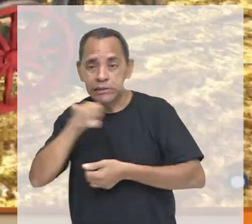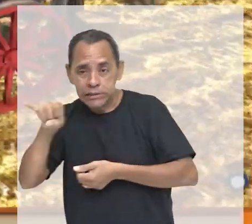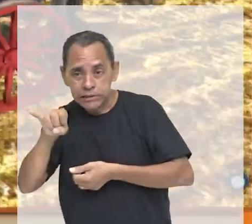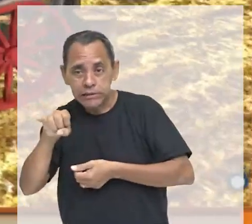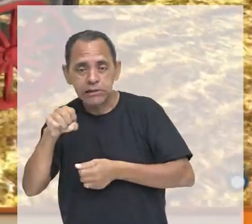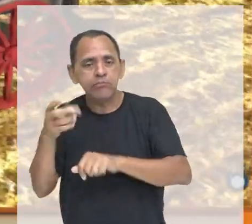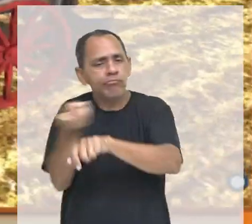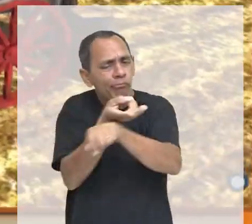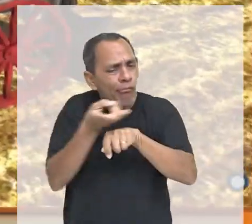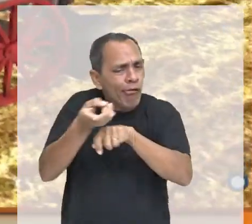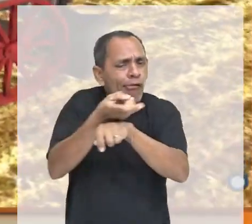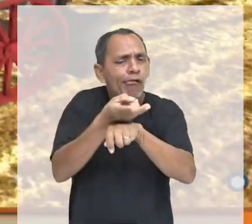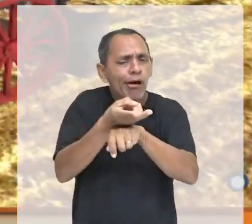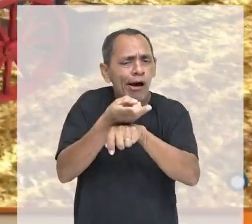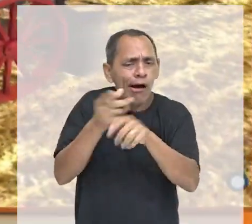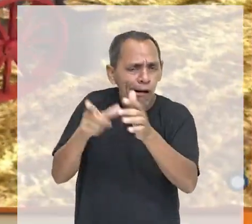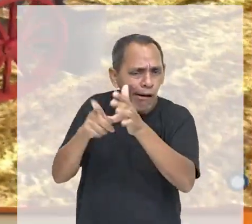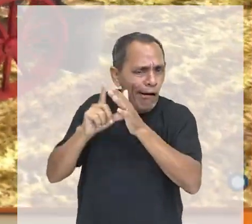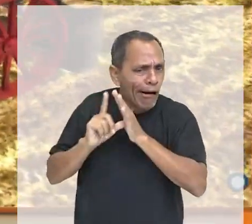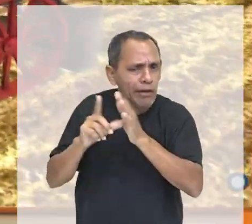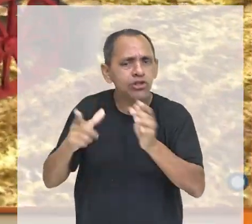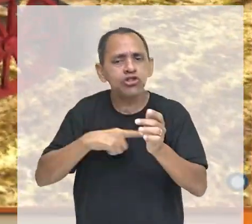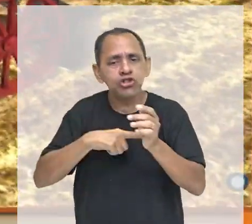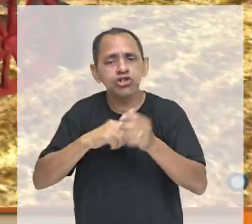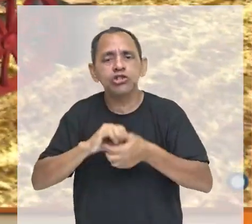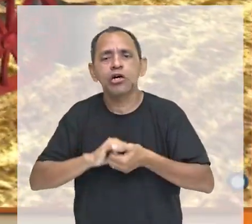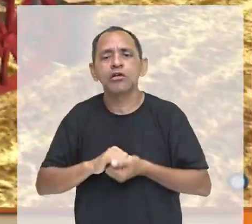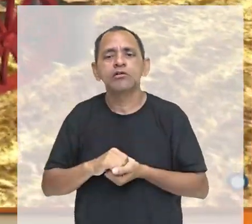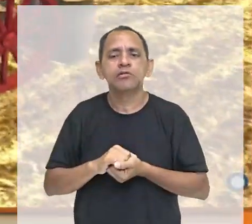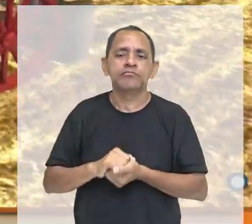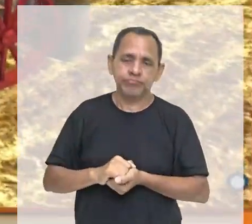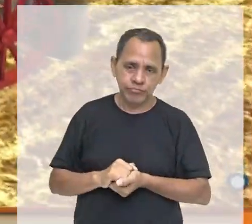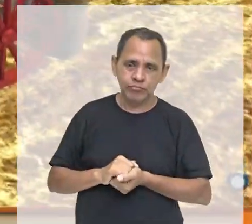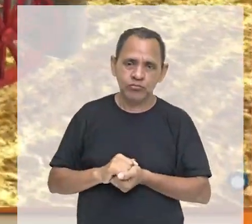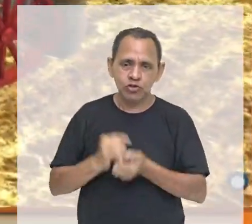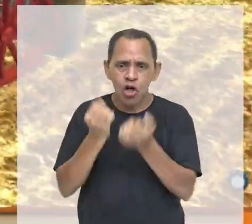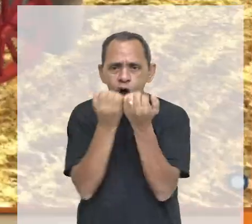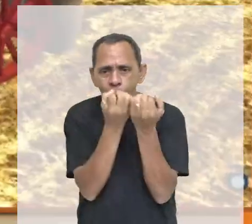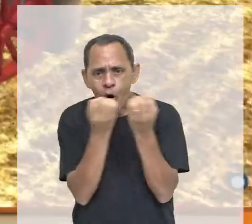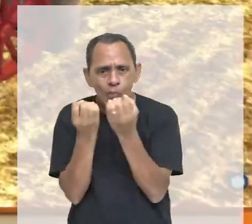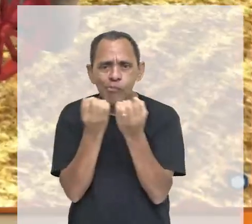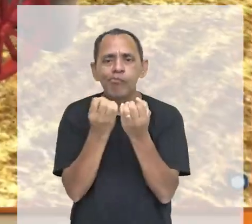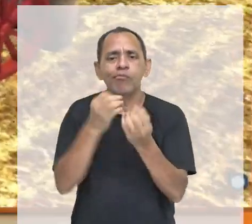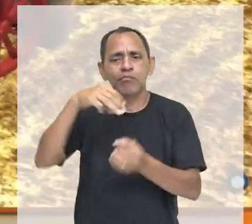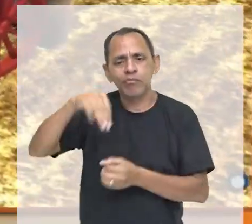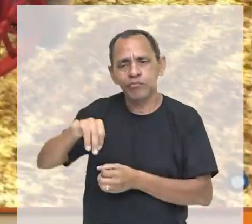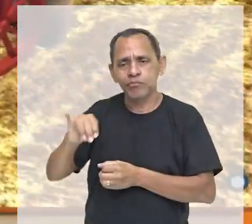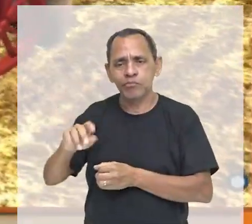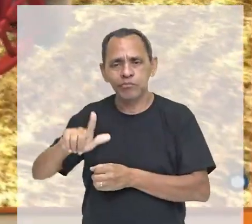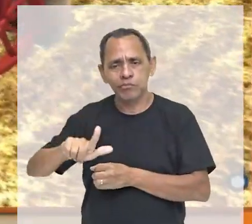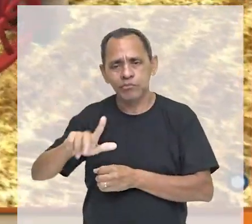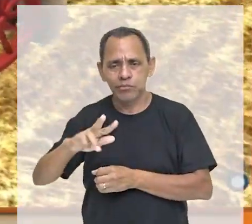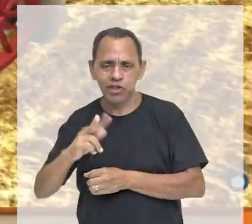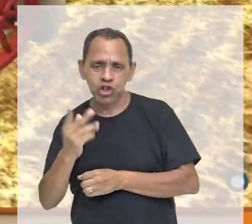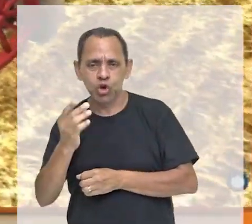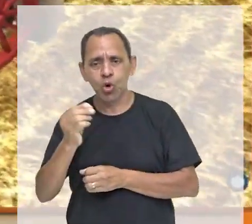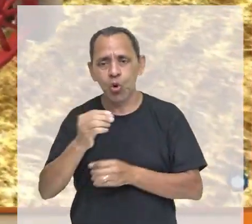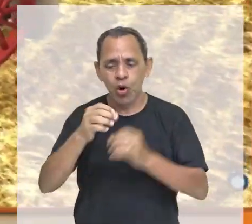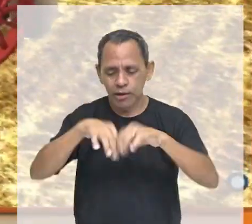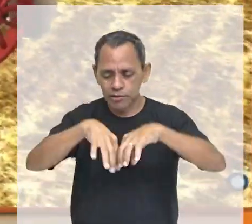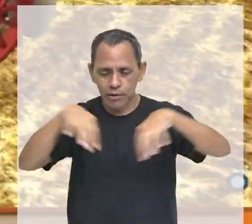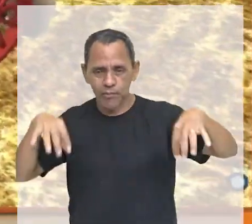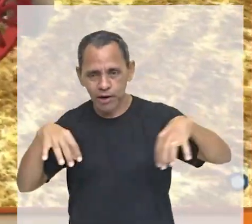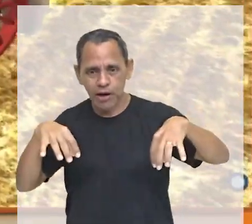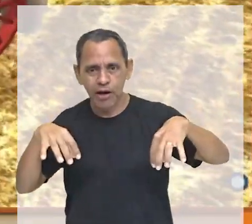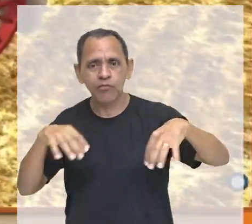as debulhadoras de milho, e essas debulhadoras de milho, elas separavam ali o sabugo do milho,